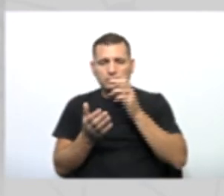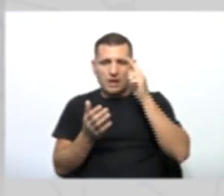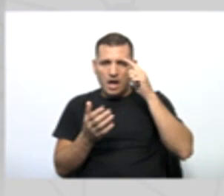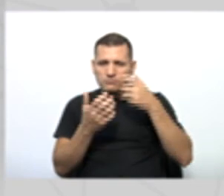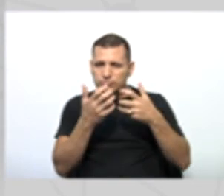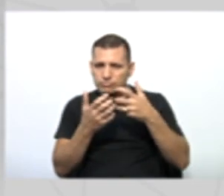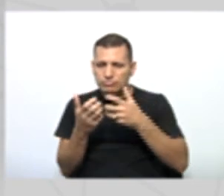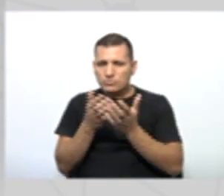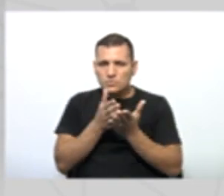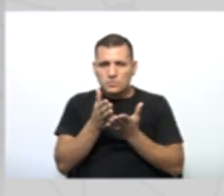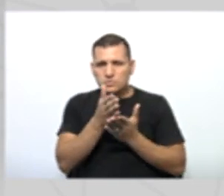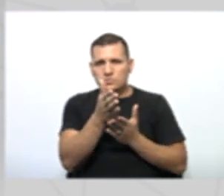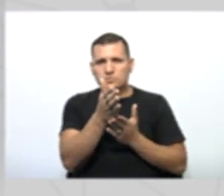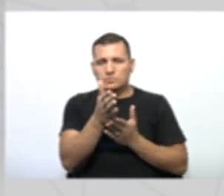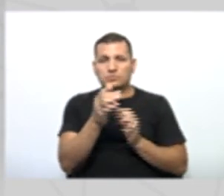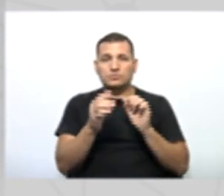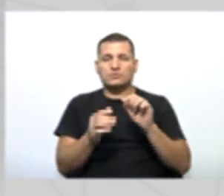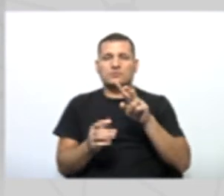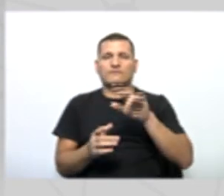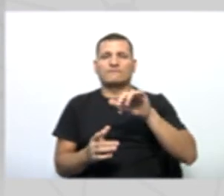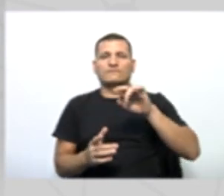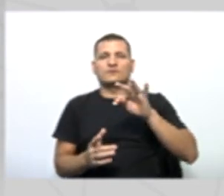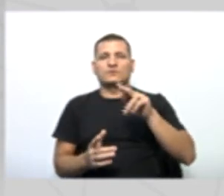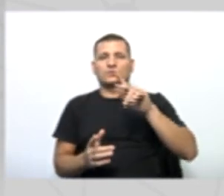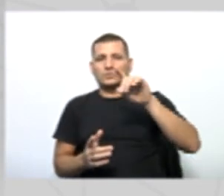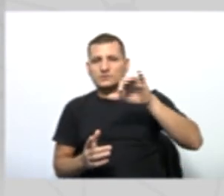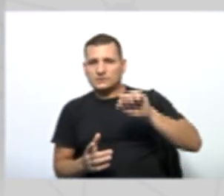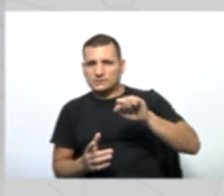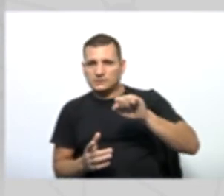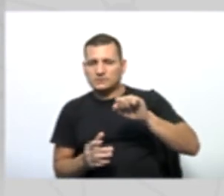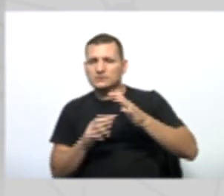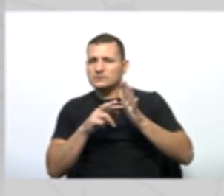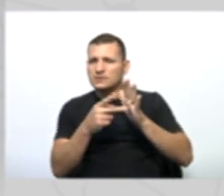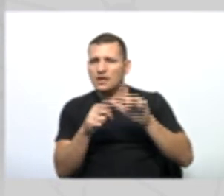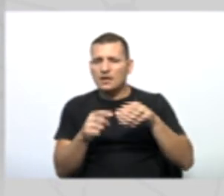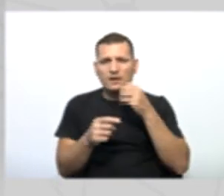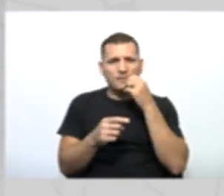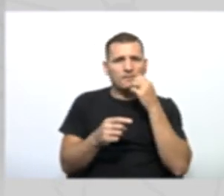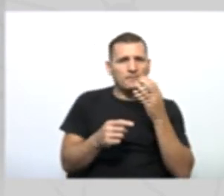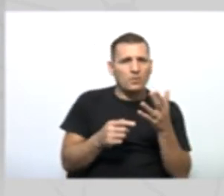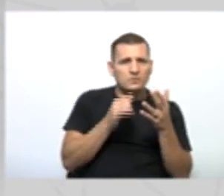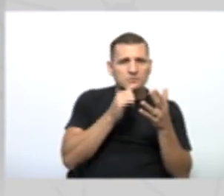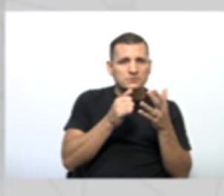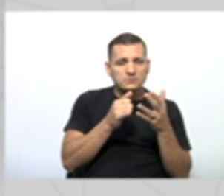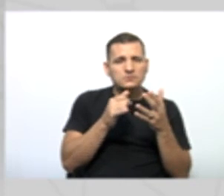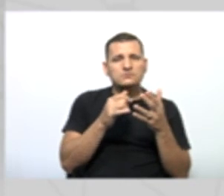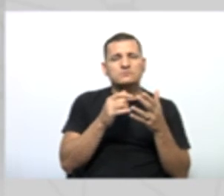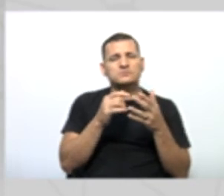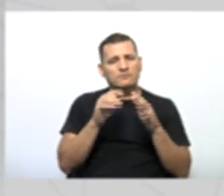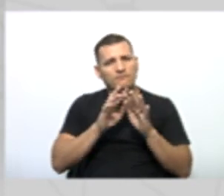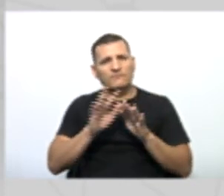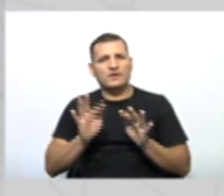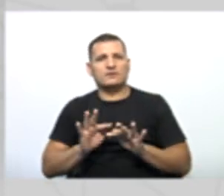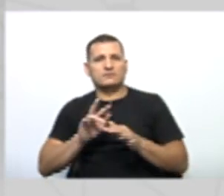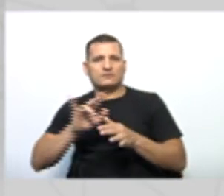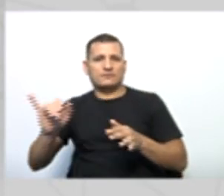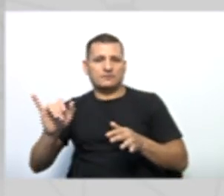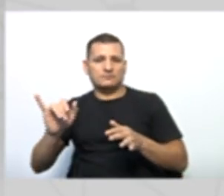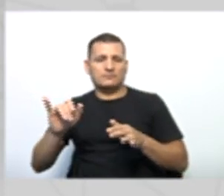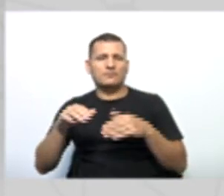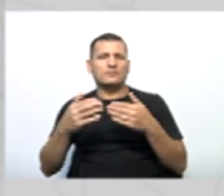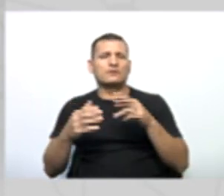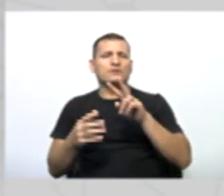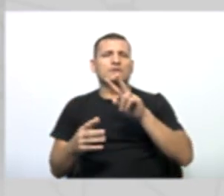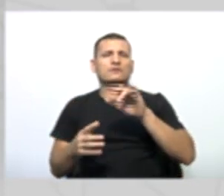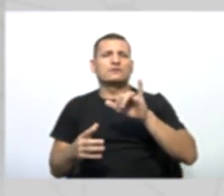das virtudes. Ou seja, você deve ser bom para ser feliz. E o que é a